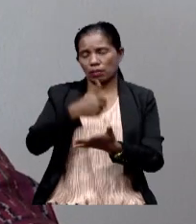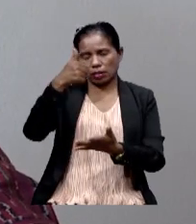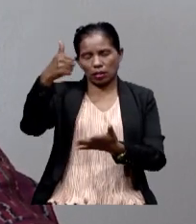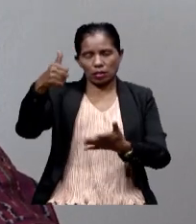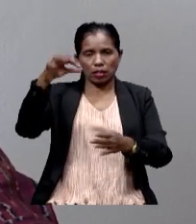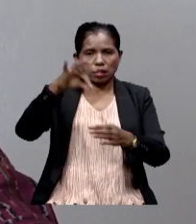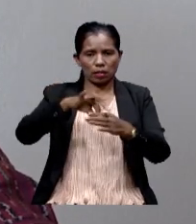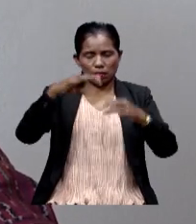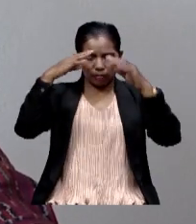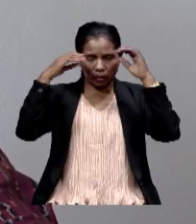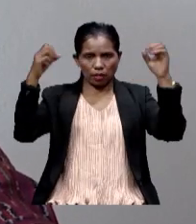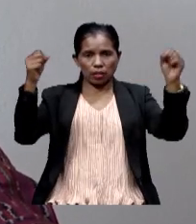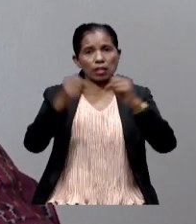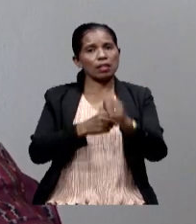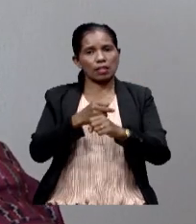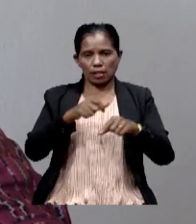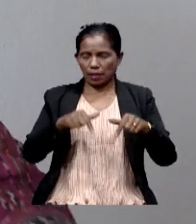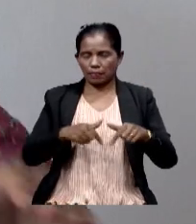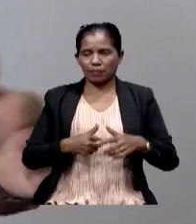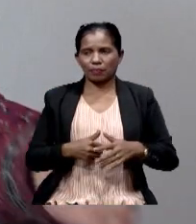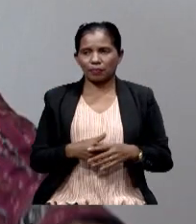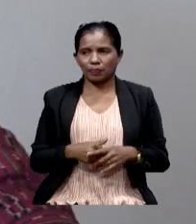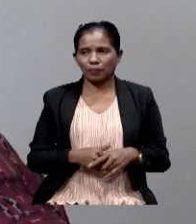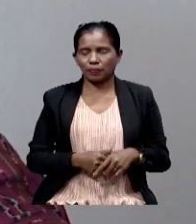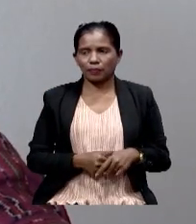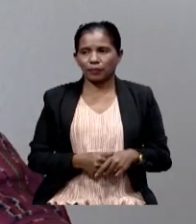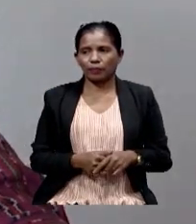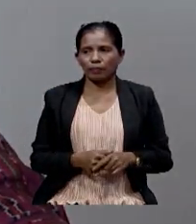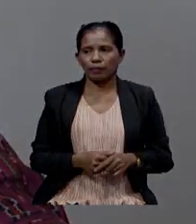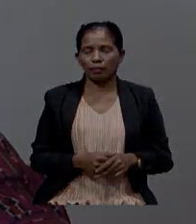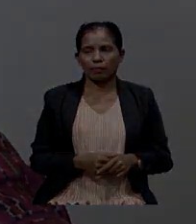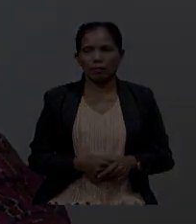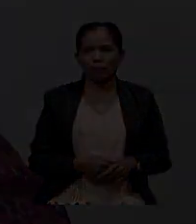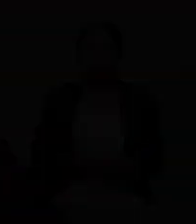presidencial Tinané. Fátima Pereira, Adérito Ximenes, GMN.